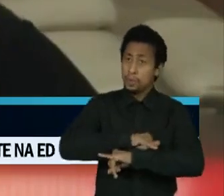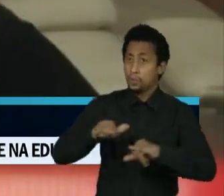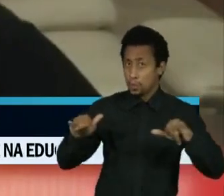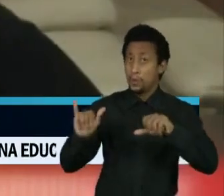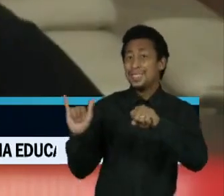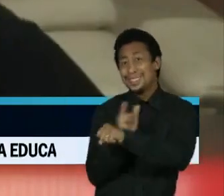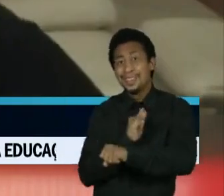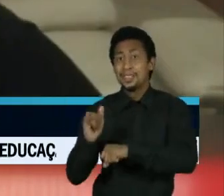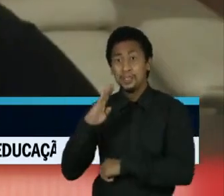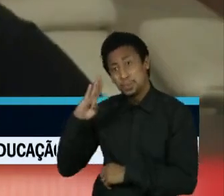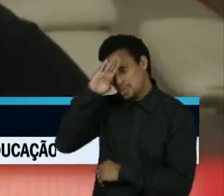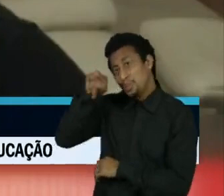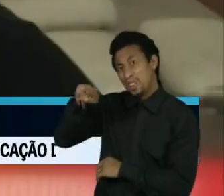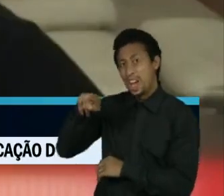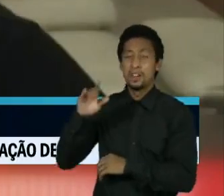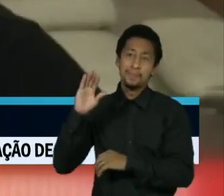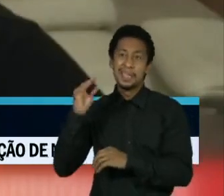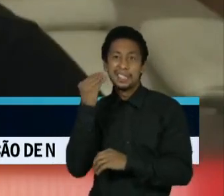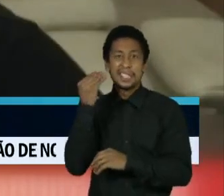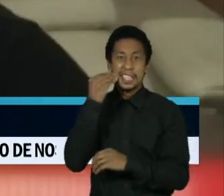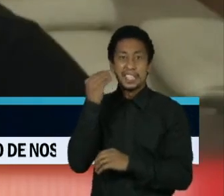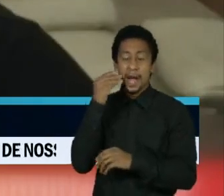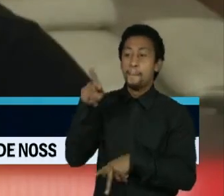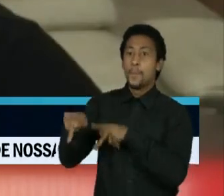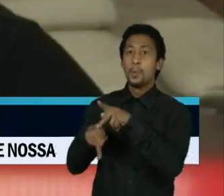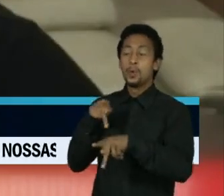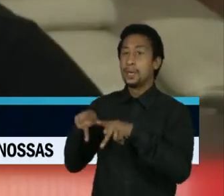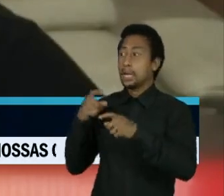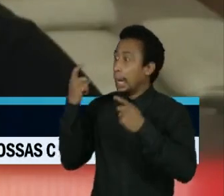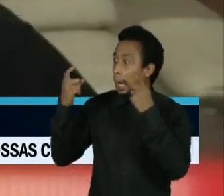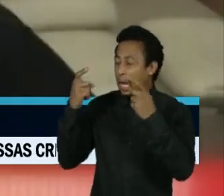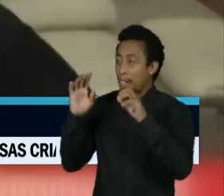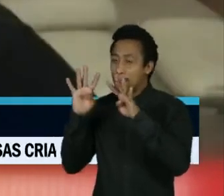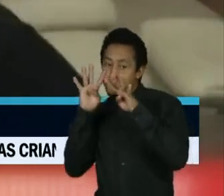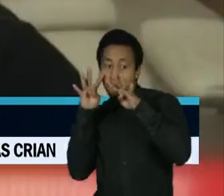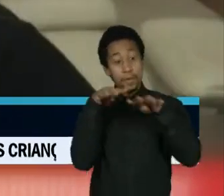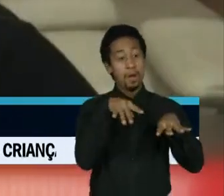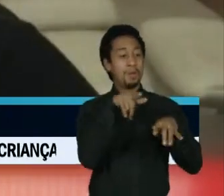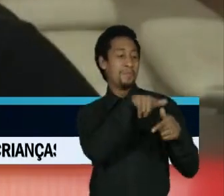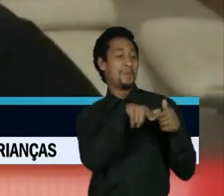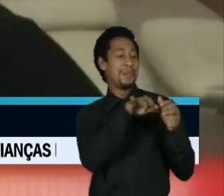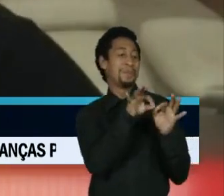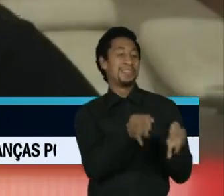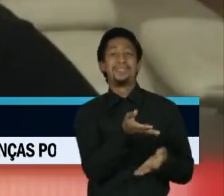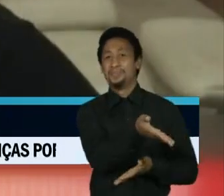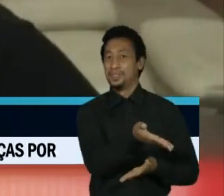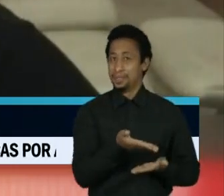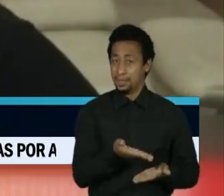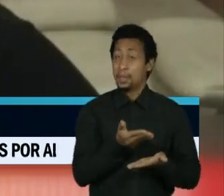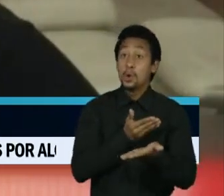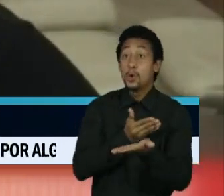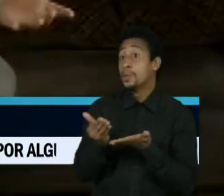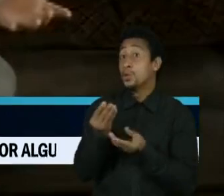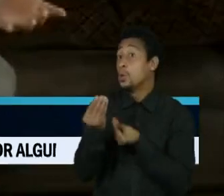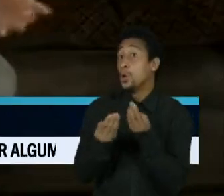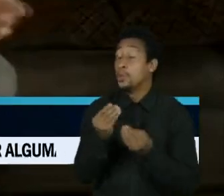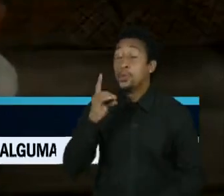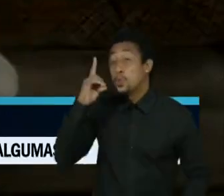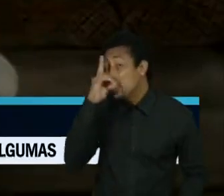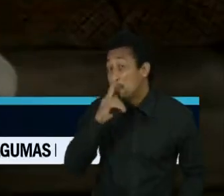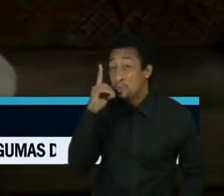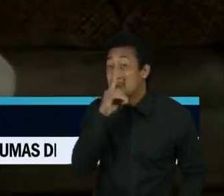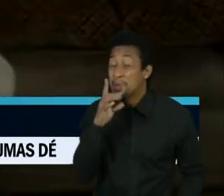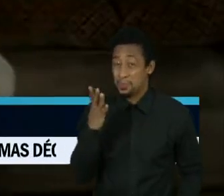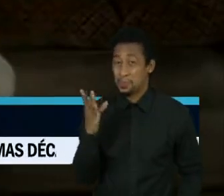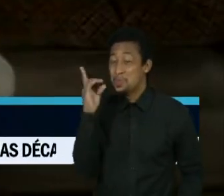para desviar assuntos importantes. Isso começou a ser incubado num domingo. Num domingo de tarde para noite. Para quê? Para